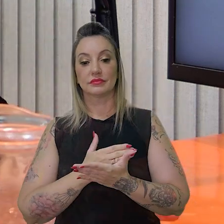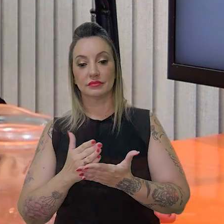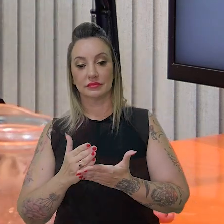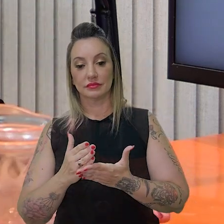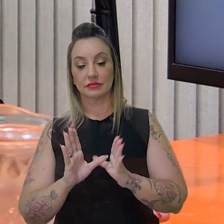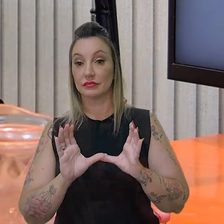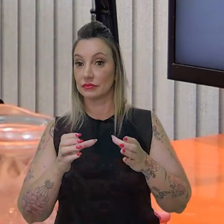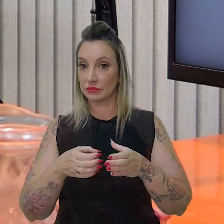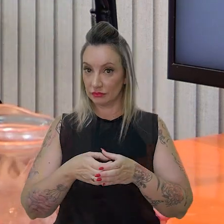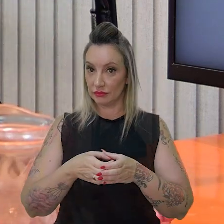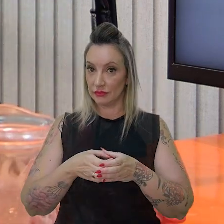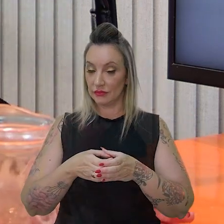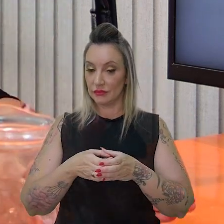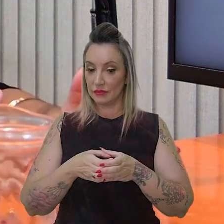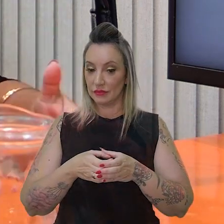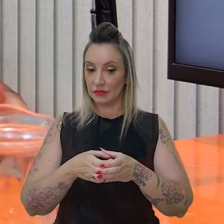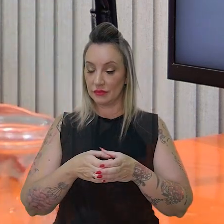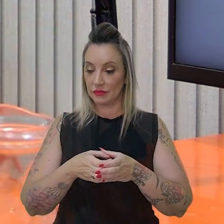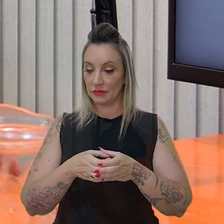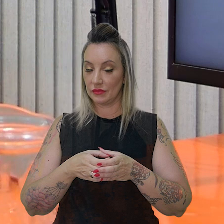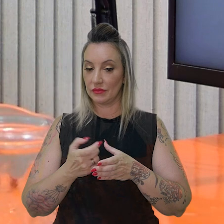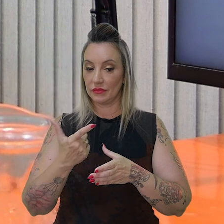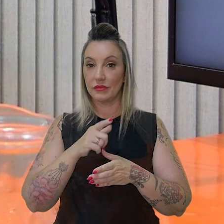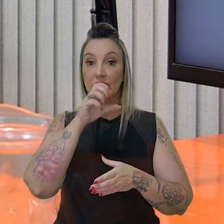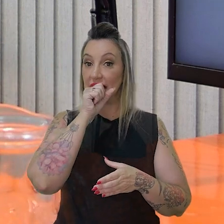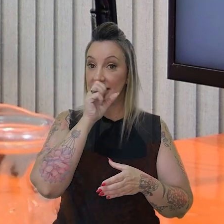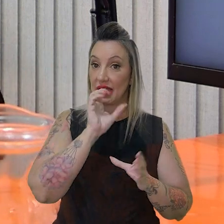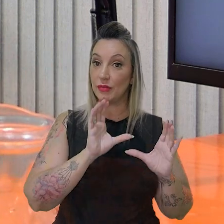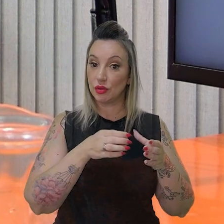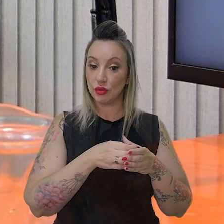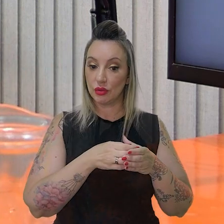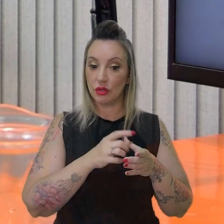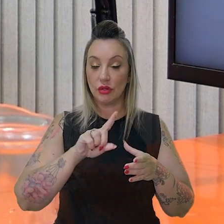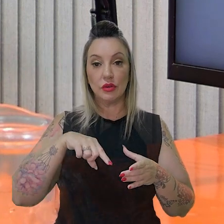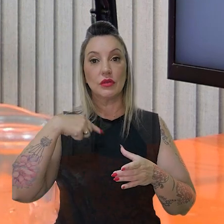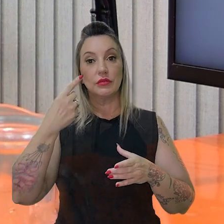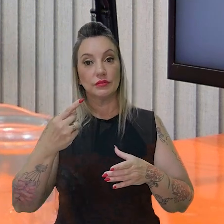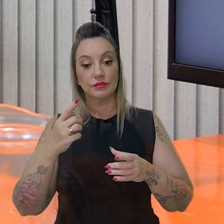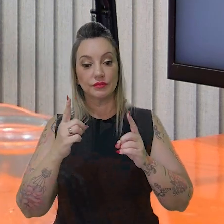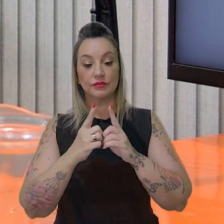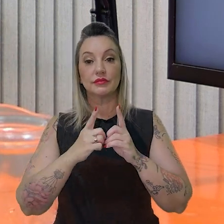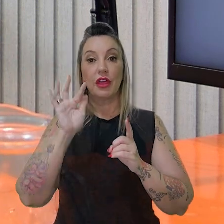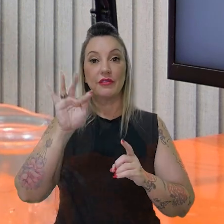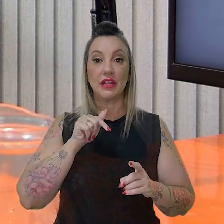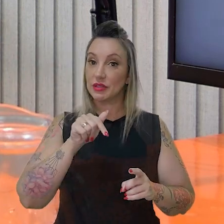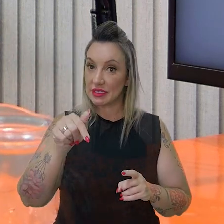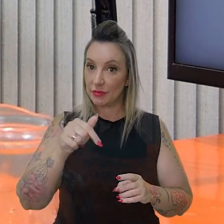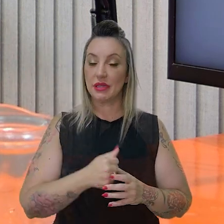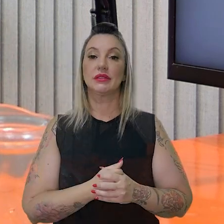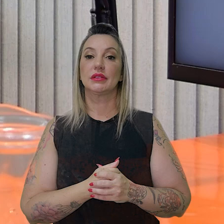turma hum abr uma turma no sábado aí depois comecei a atender ao final de semana